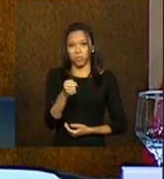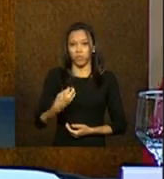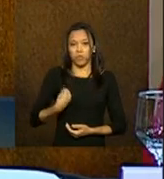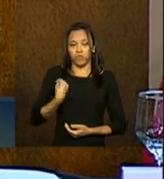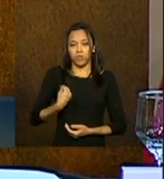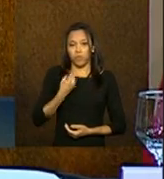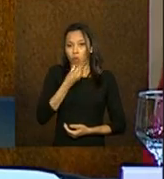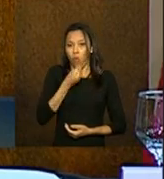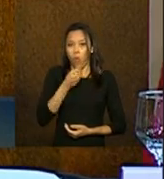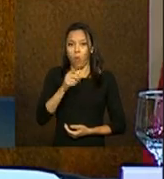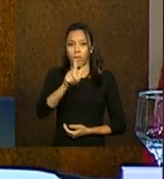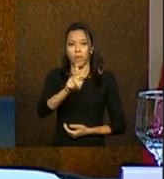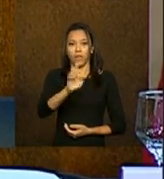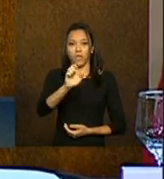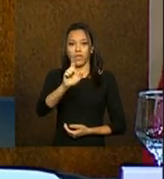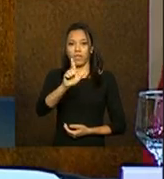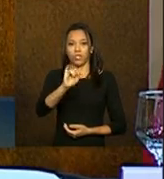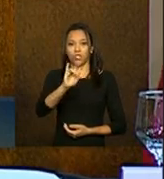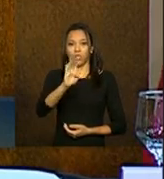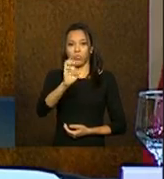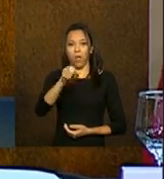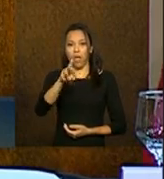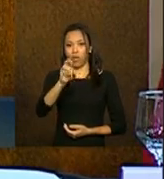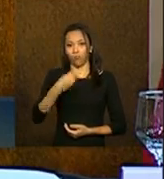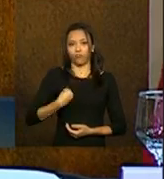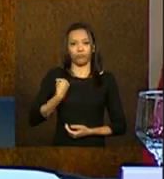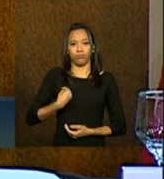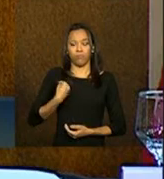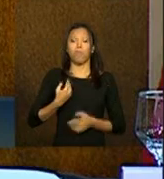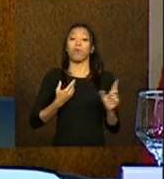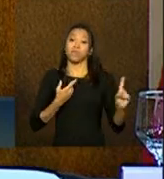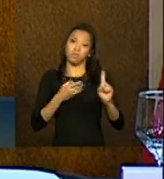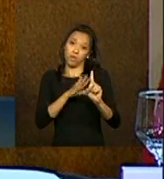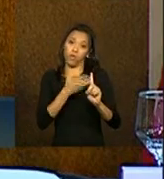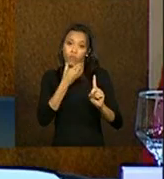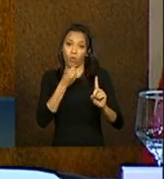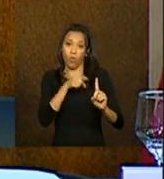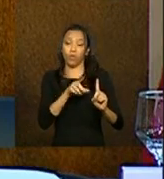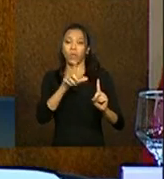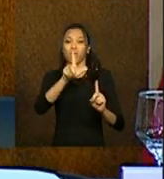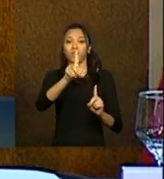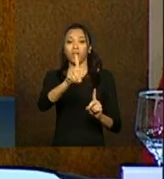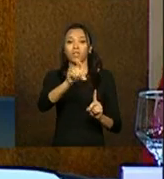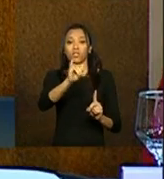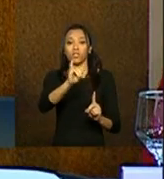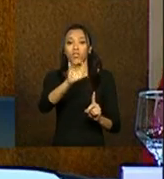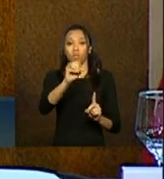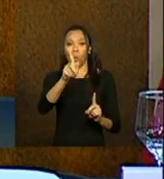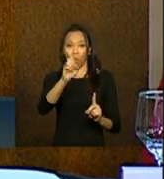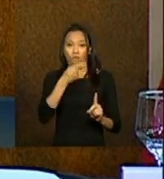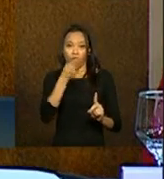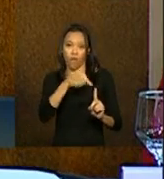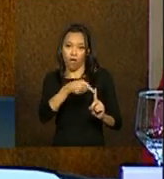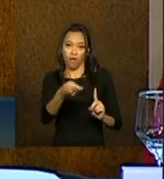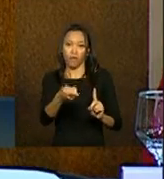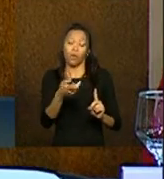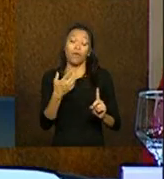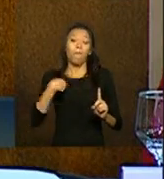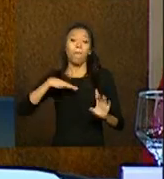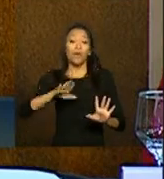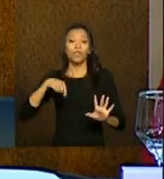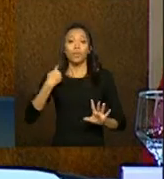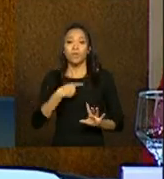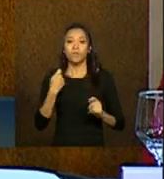hoje, mas talvez Diogo fale disso. Mas eu acredito que nós precisamos retomar um